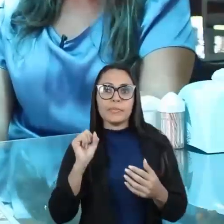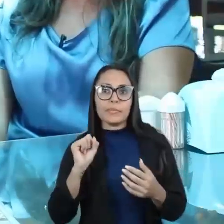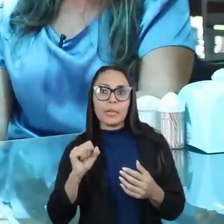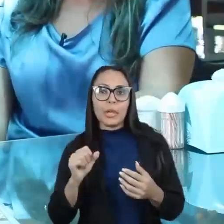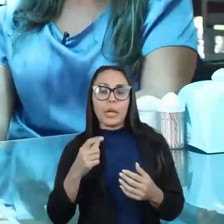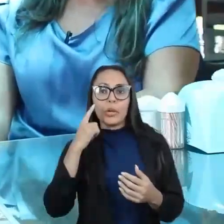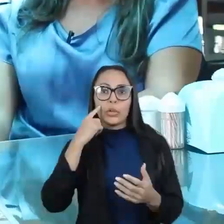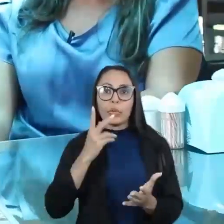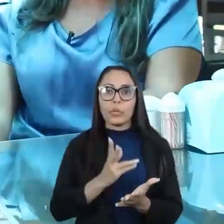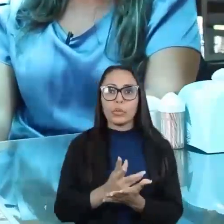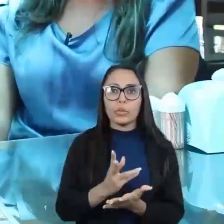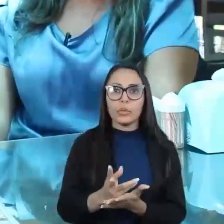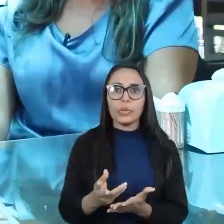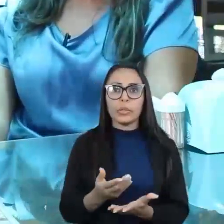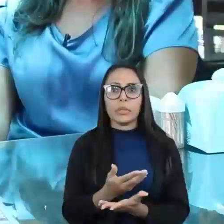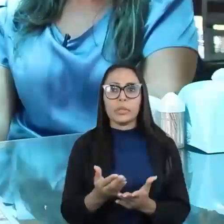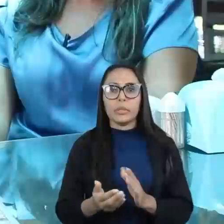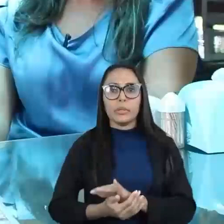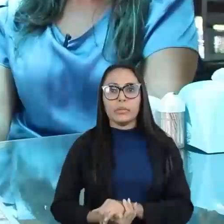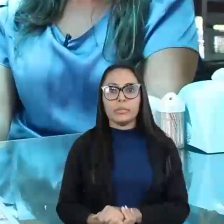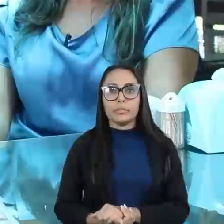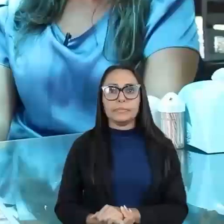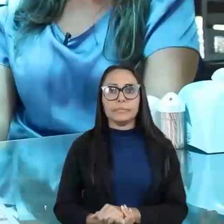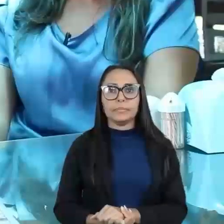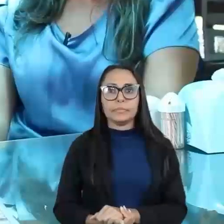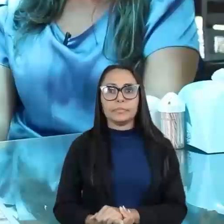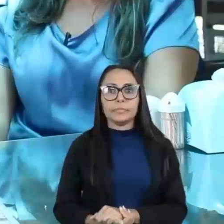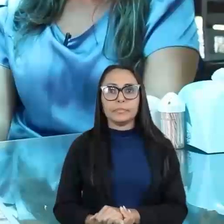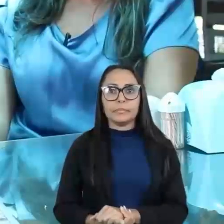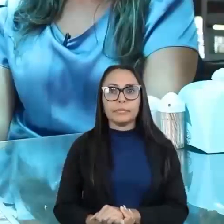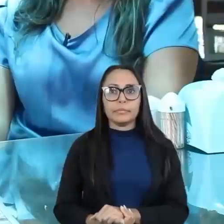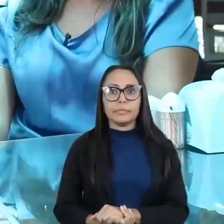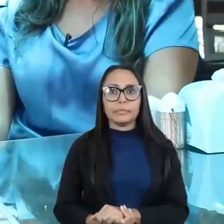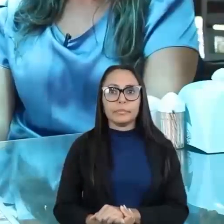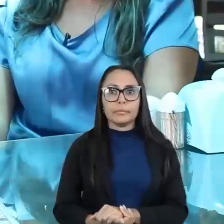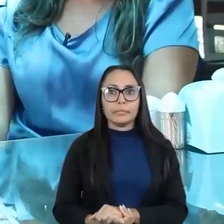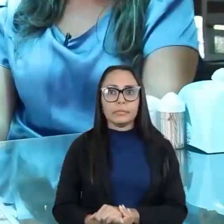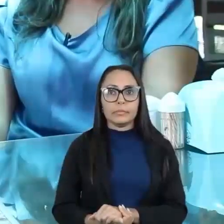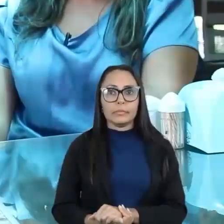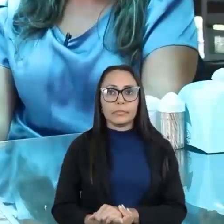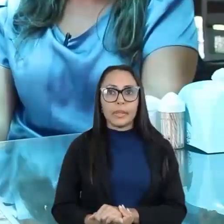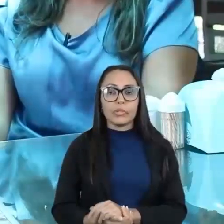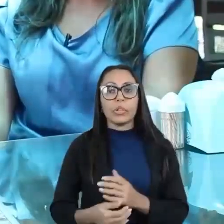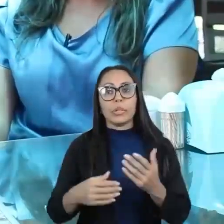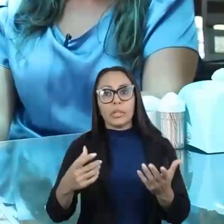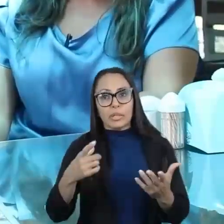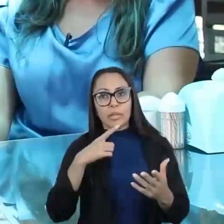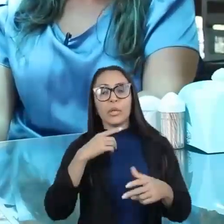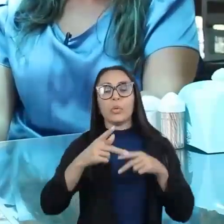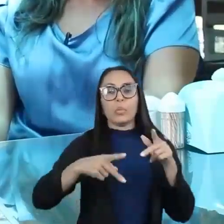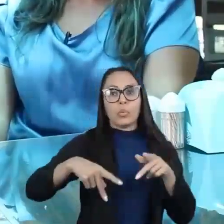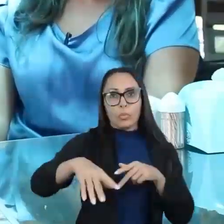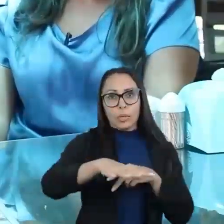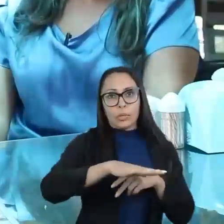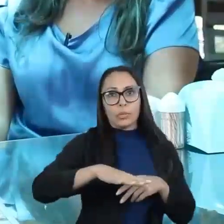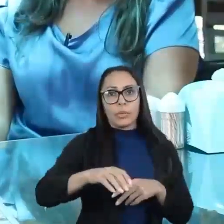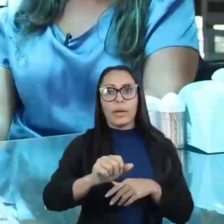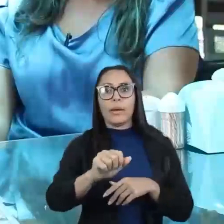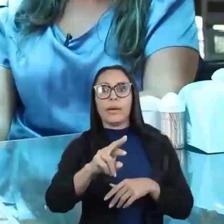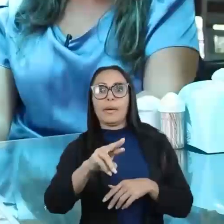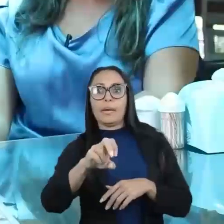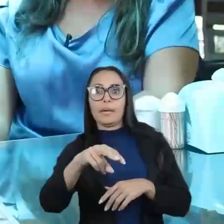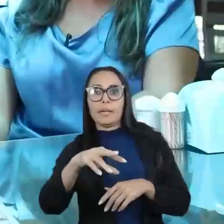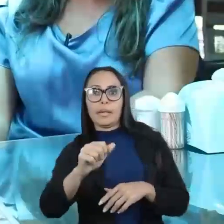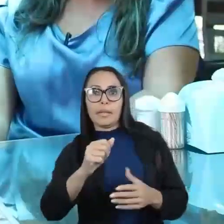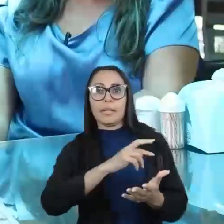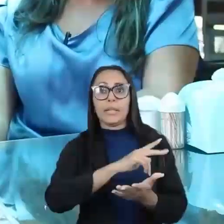continua aqui no mesmo lugar lá da Arena e, claro, a gente tem o público também da Arena, não pode deixar de descartar, onde tem